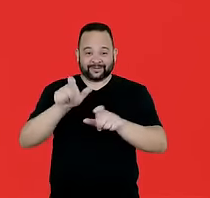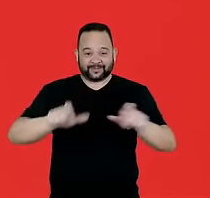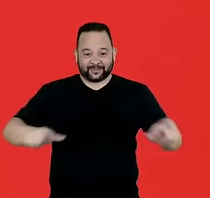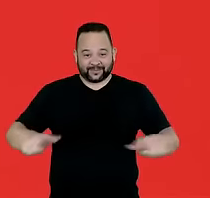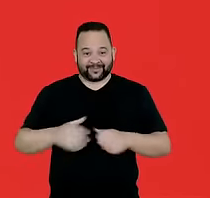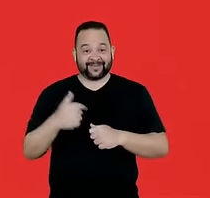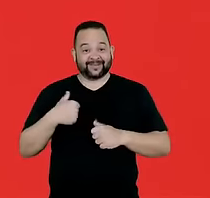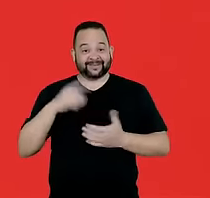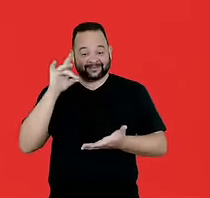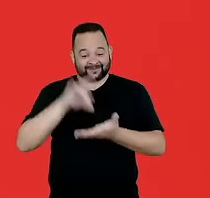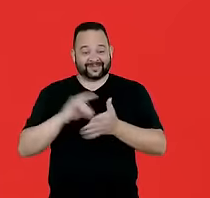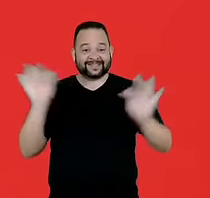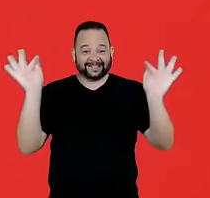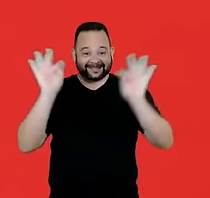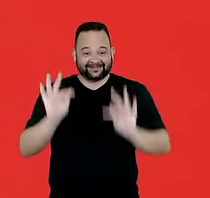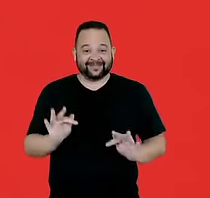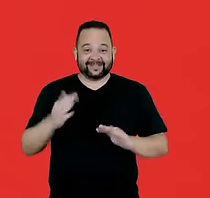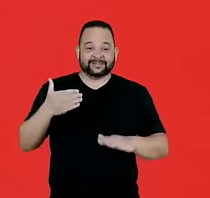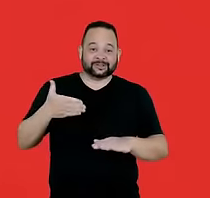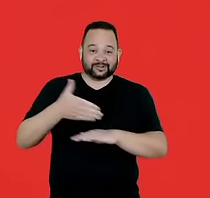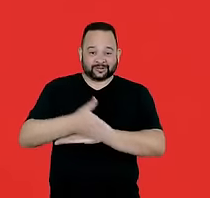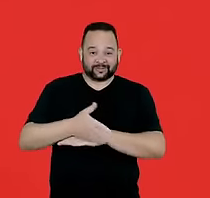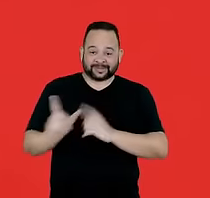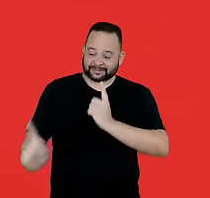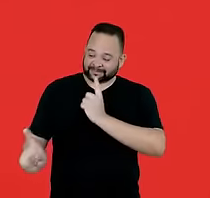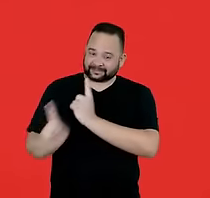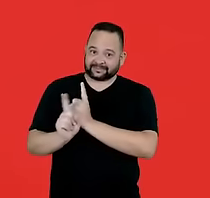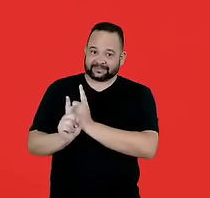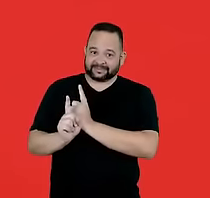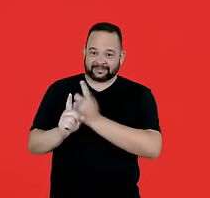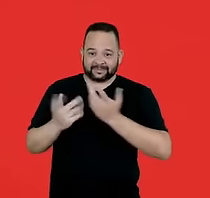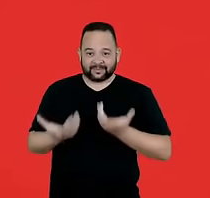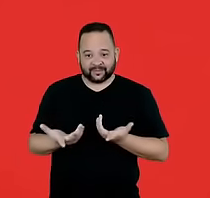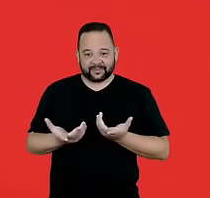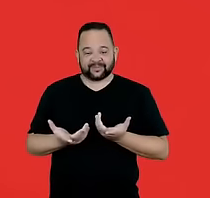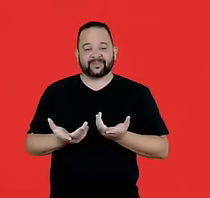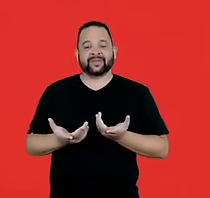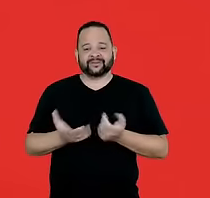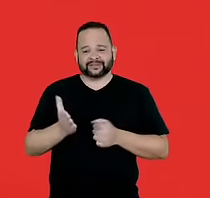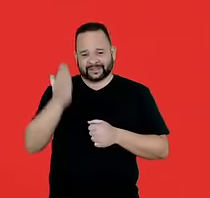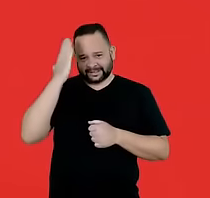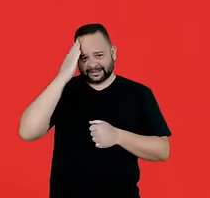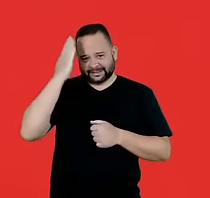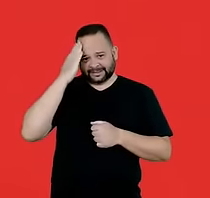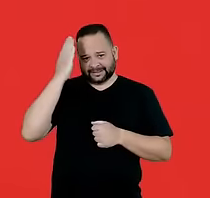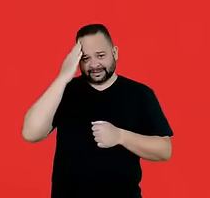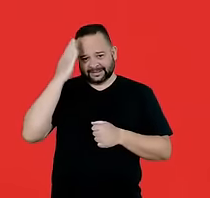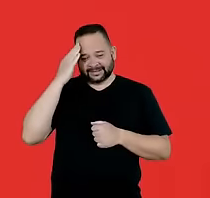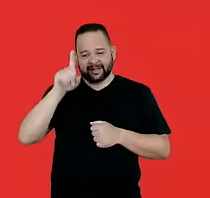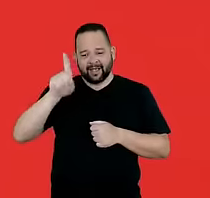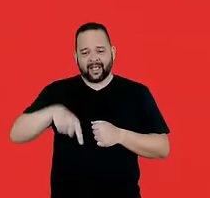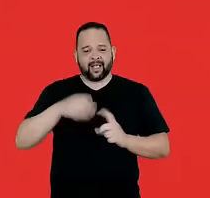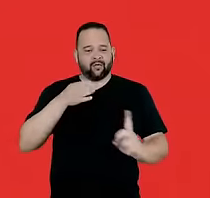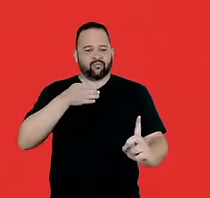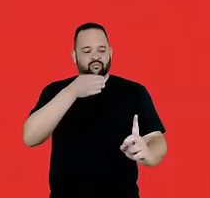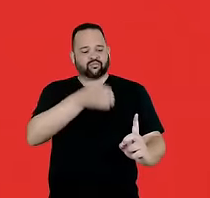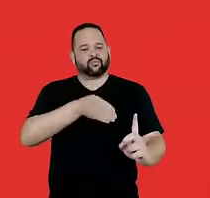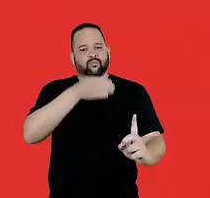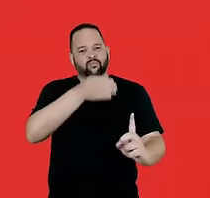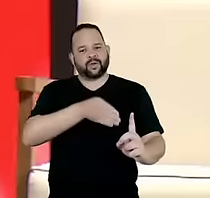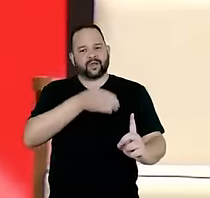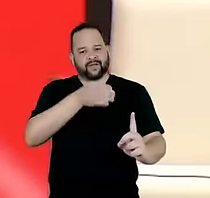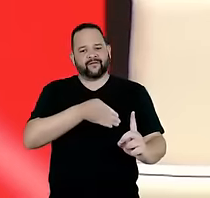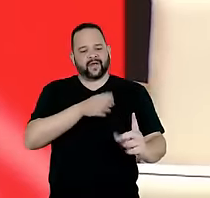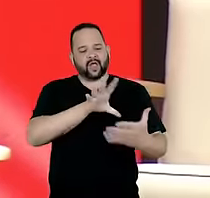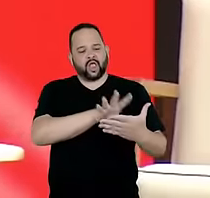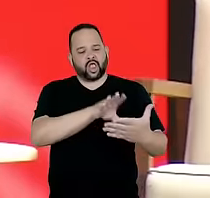de participar desse encontro que já é considerado como vocês sabem uma referência nesse mercado de